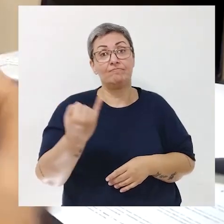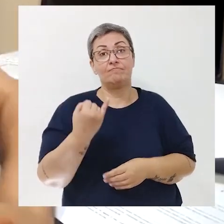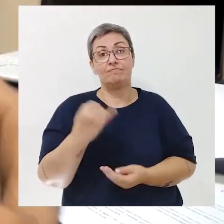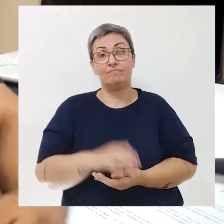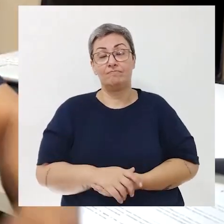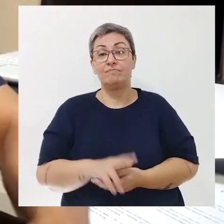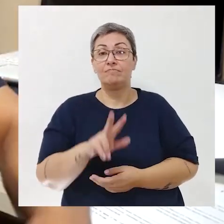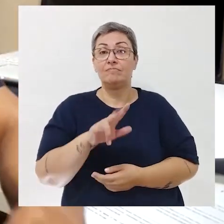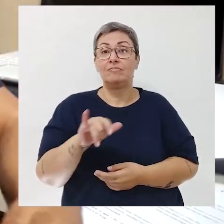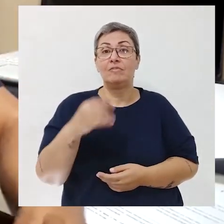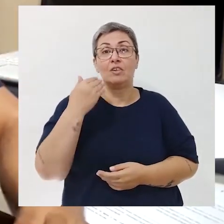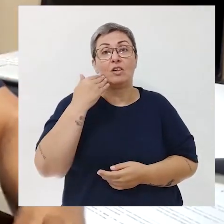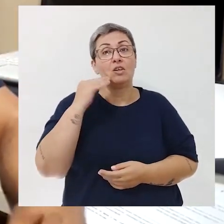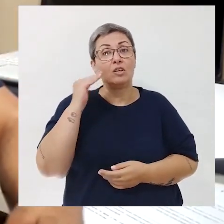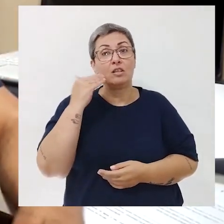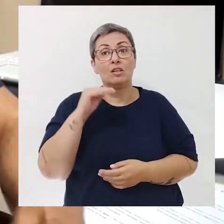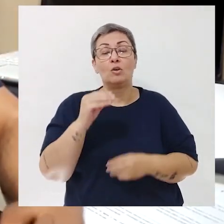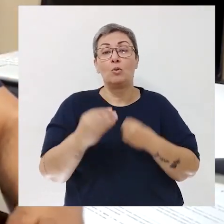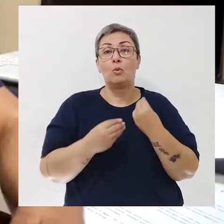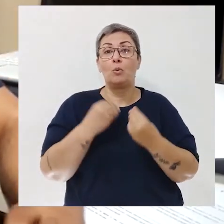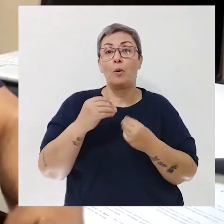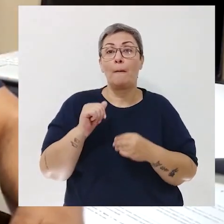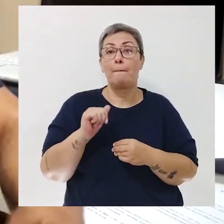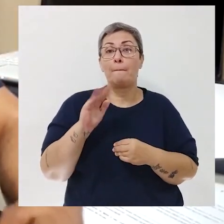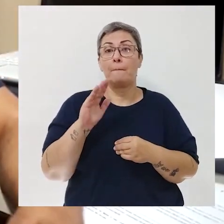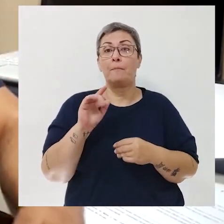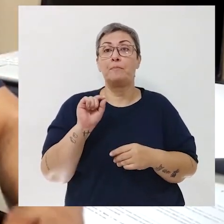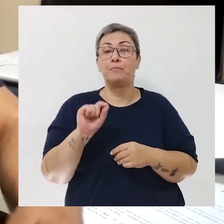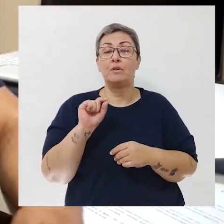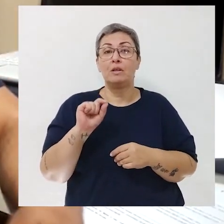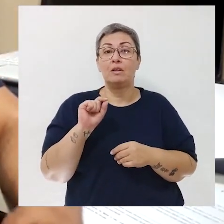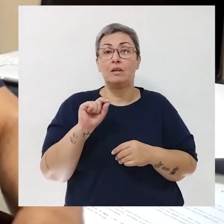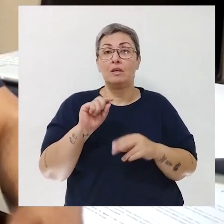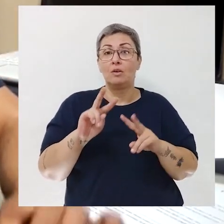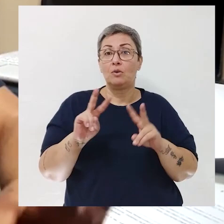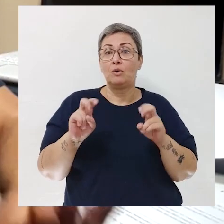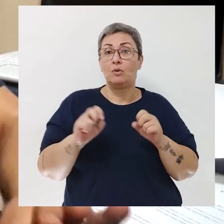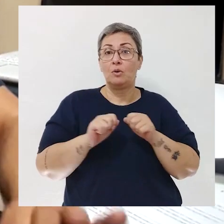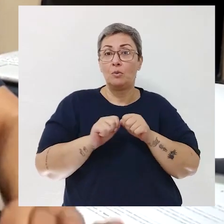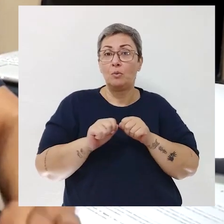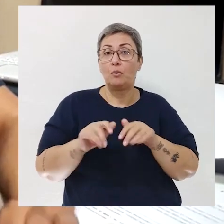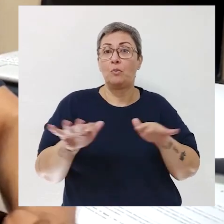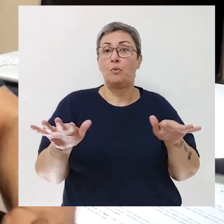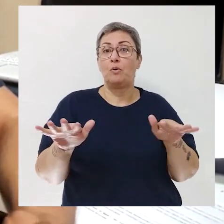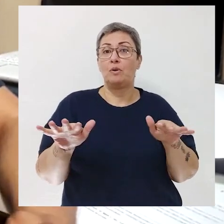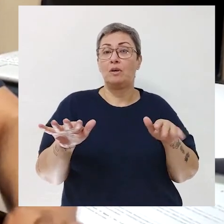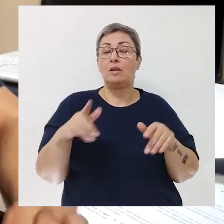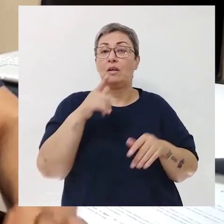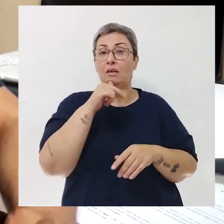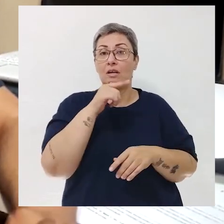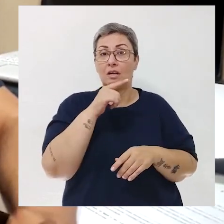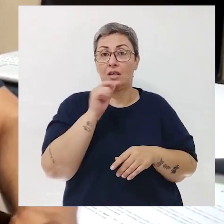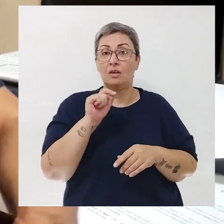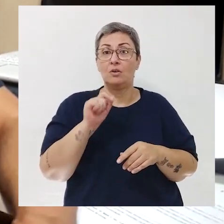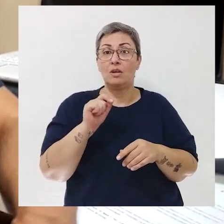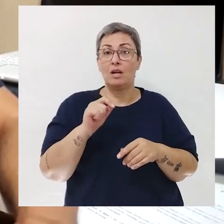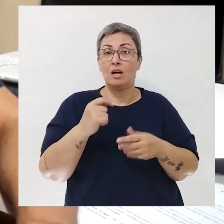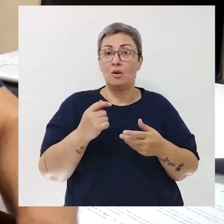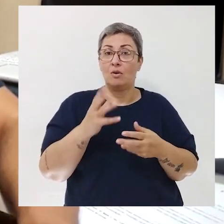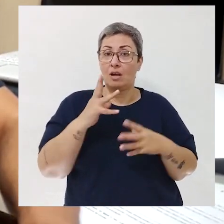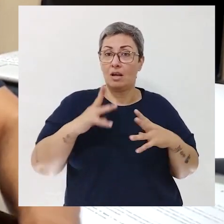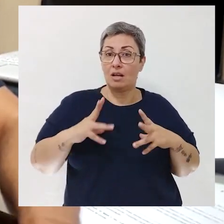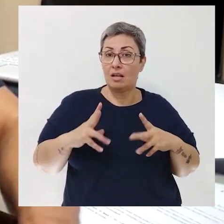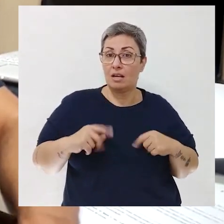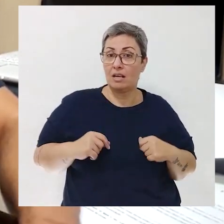importante. Vamos entender um pouco mais sobre a distribuição de água